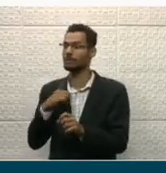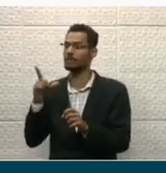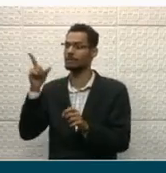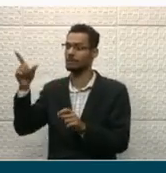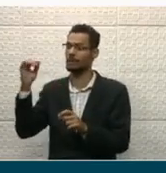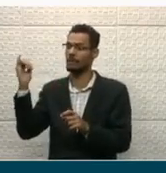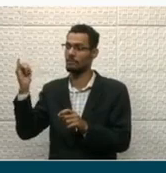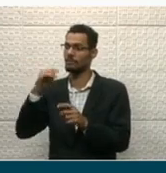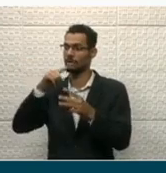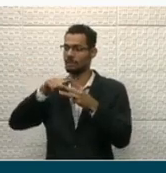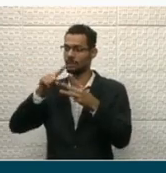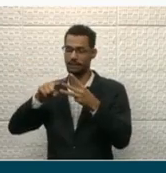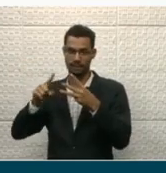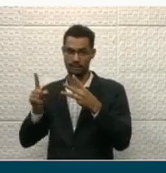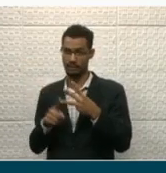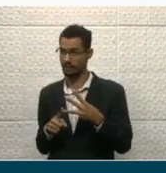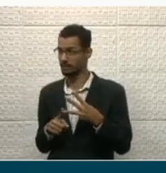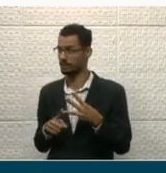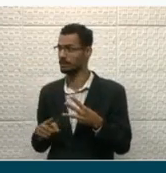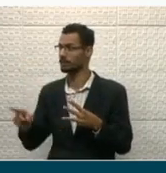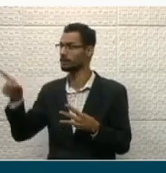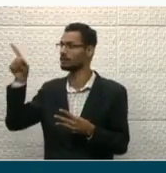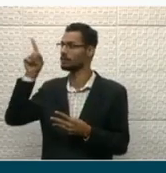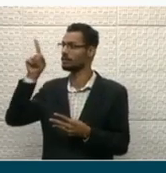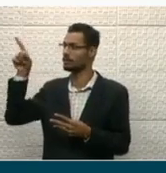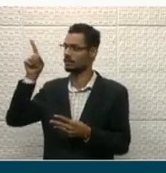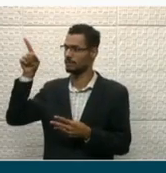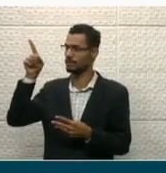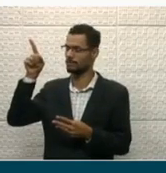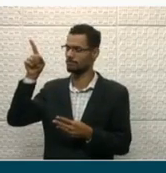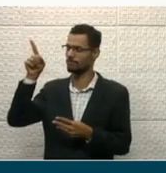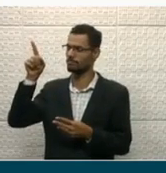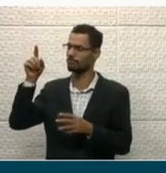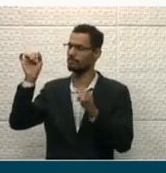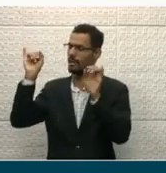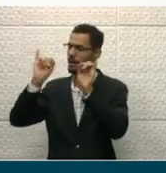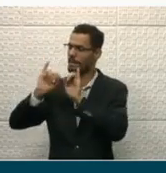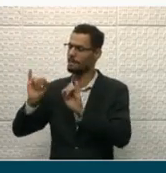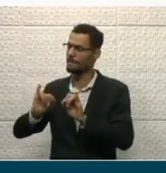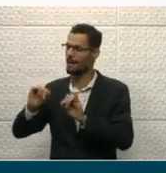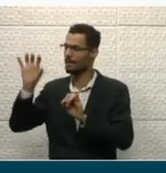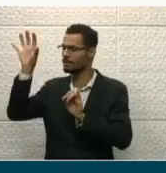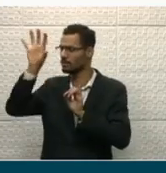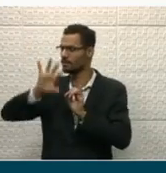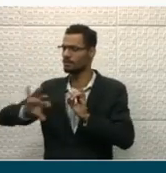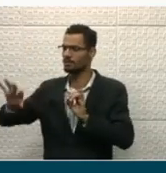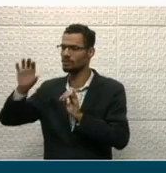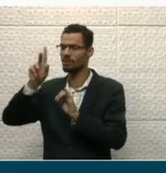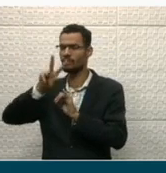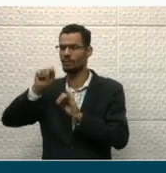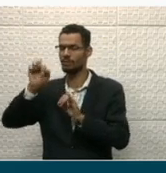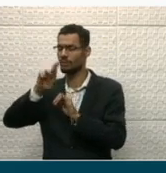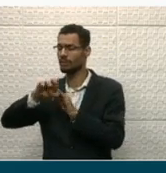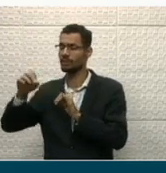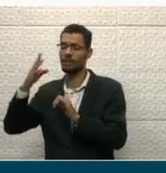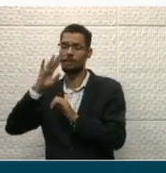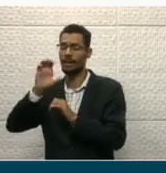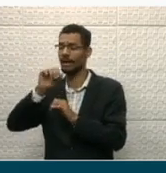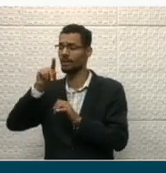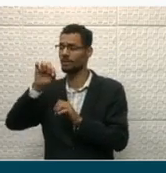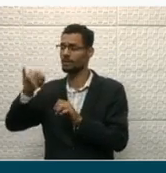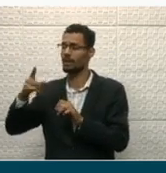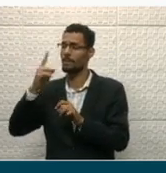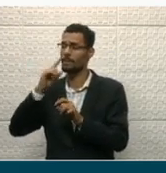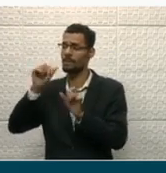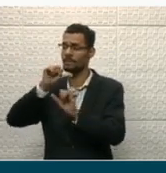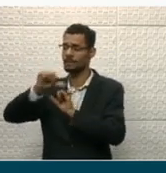imagens destes 3 vetores. Então, nós vamos determinar as imagens dos vetores da base canônica do